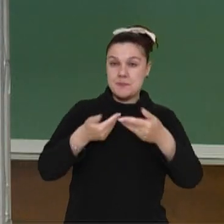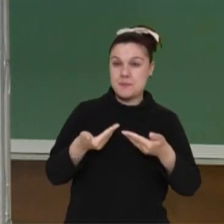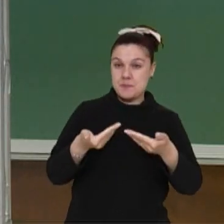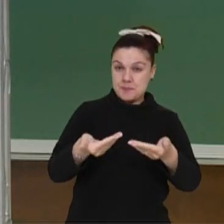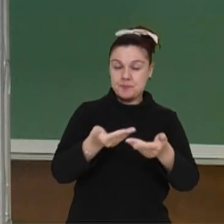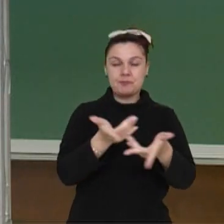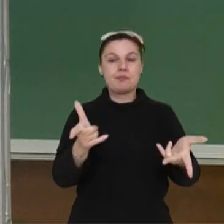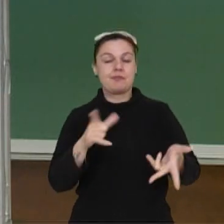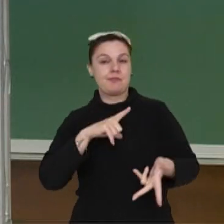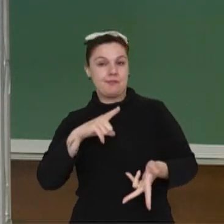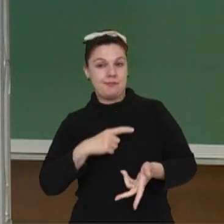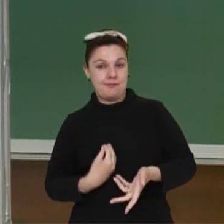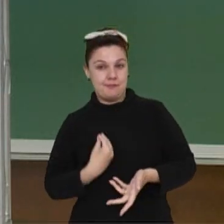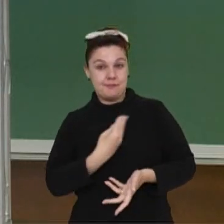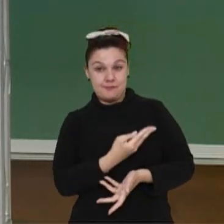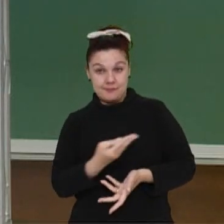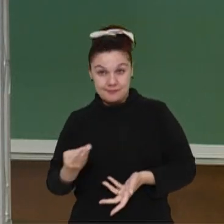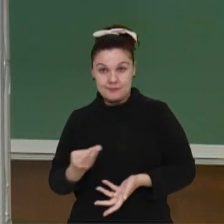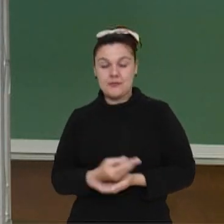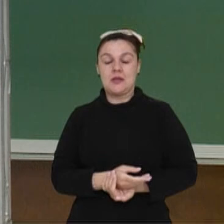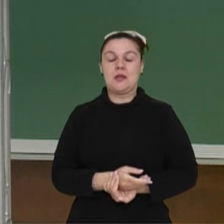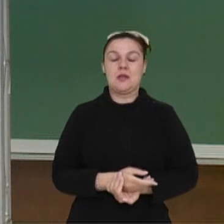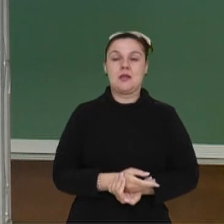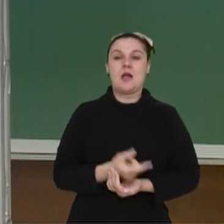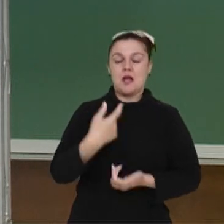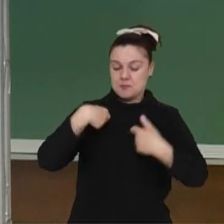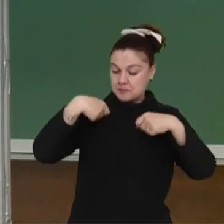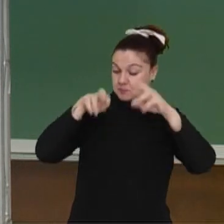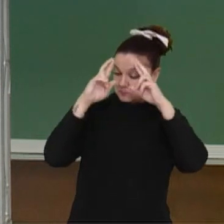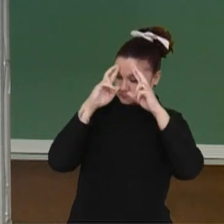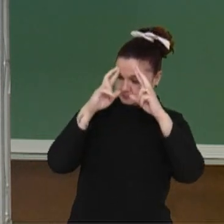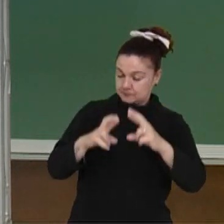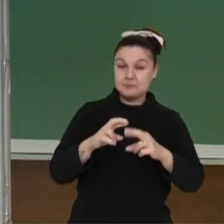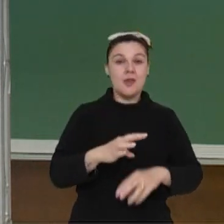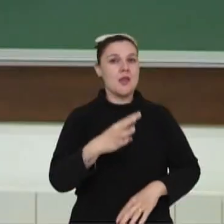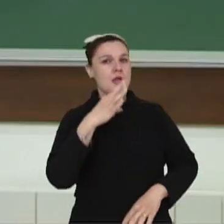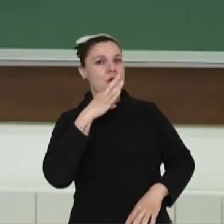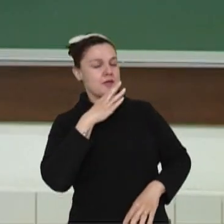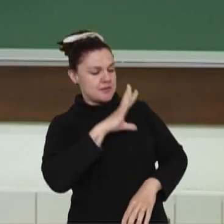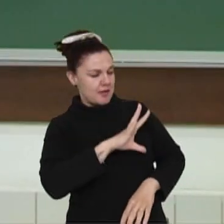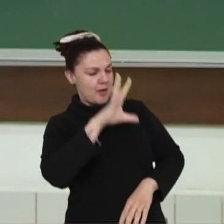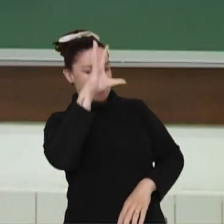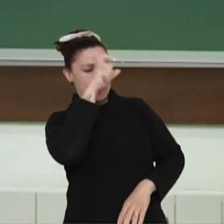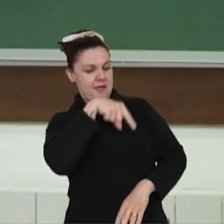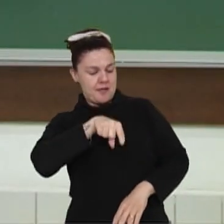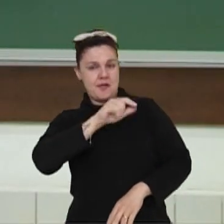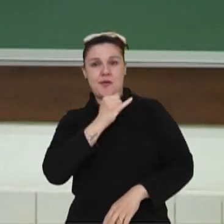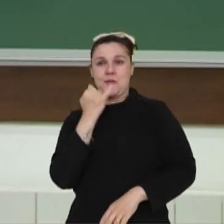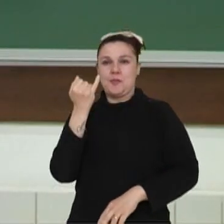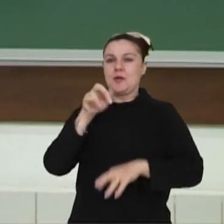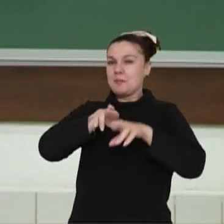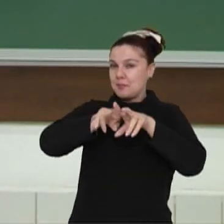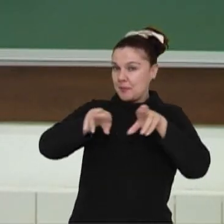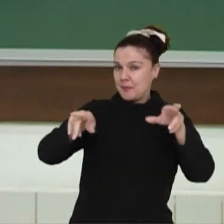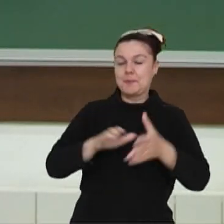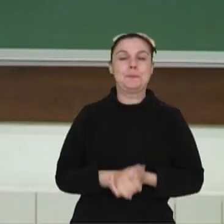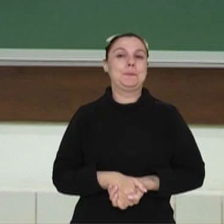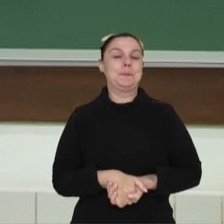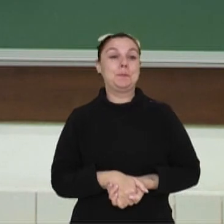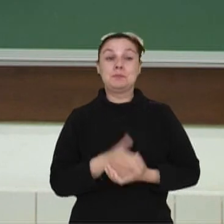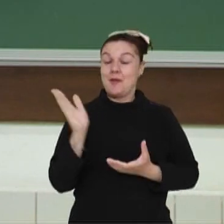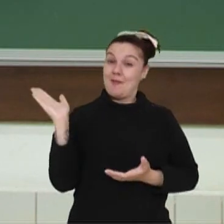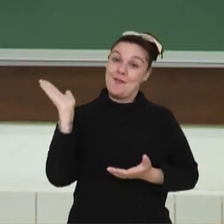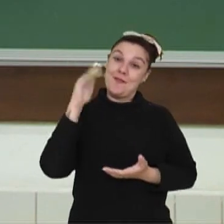e que eles existem, e que a gente precisa respeitar e conhecer o quanto eles são importantes, e várias questõezinhas.